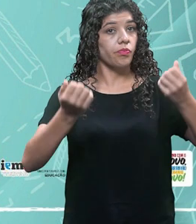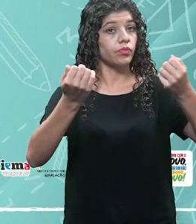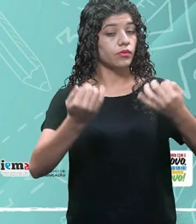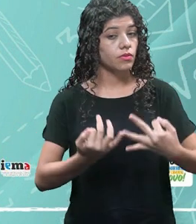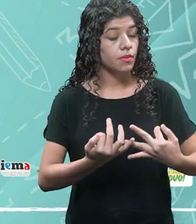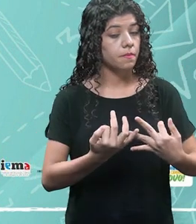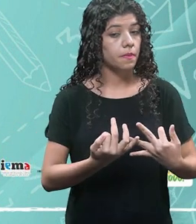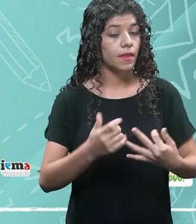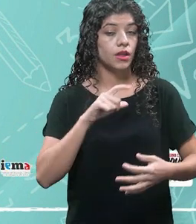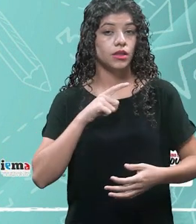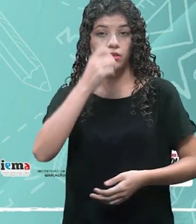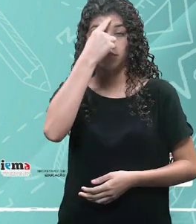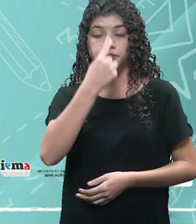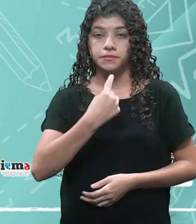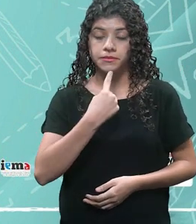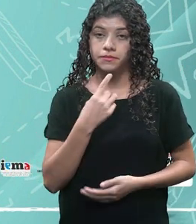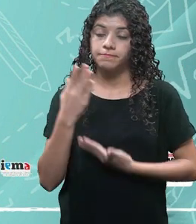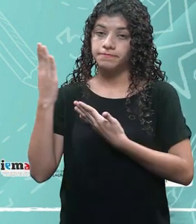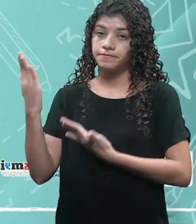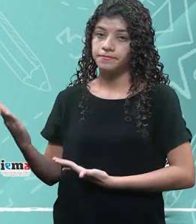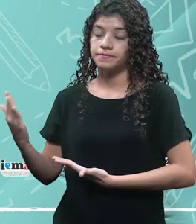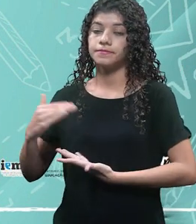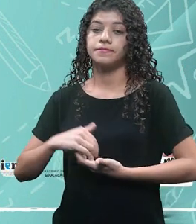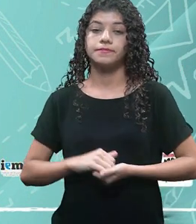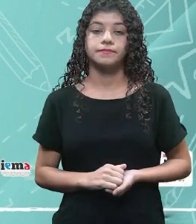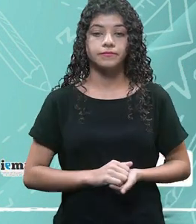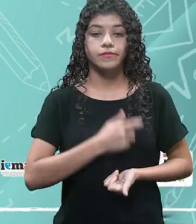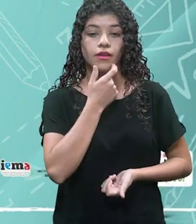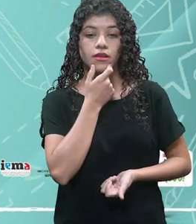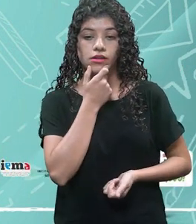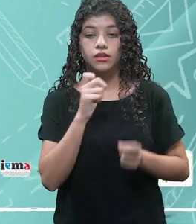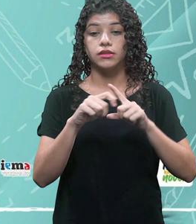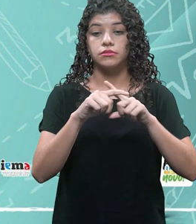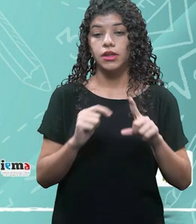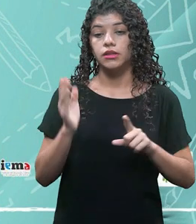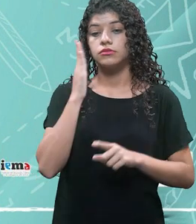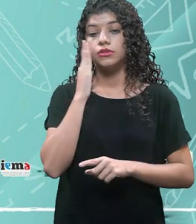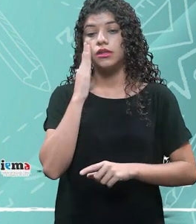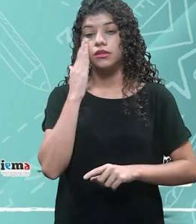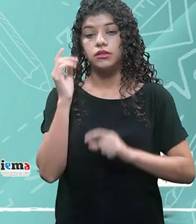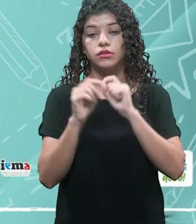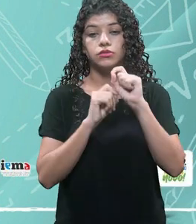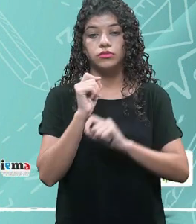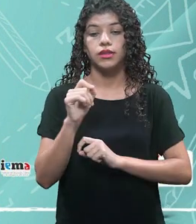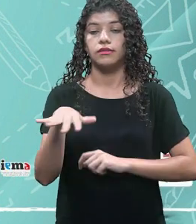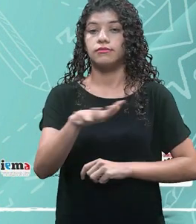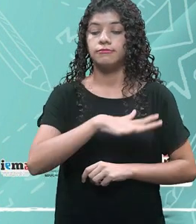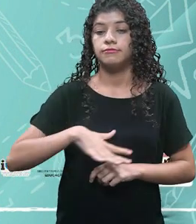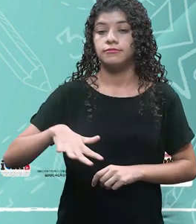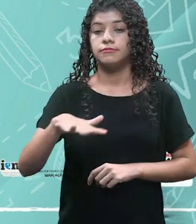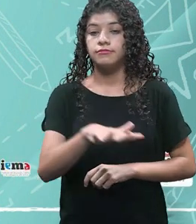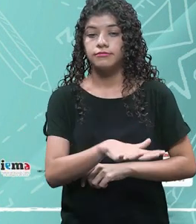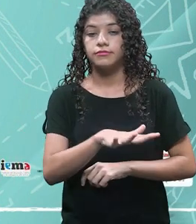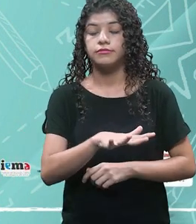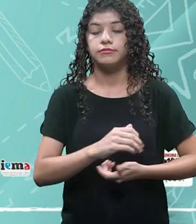falei para vocês eu coloquei essa figura né aqui a gente tá em inglês mas a gente consegue entender que é alguma coisa na área